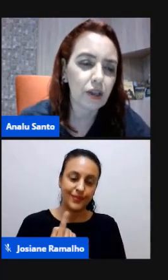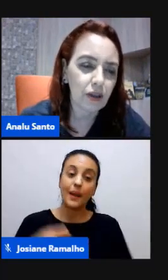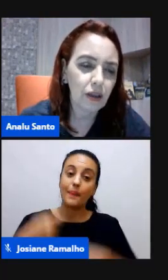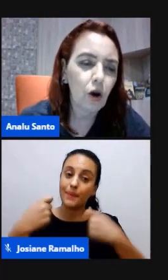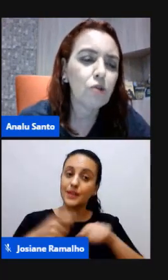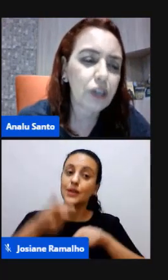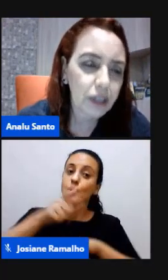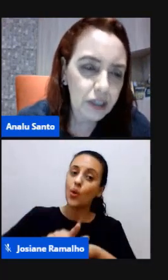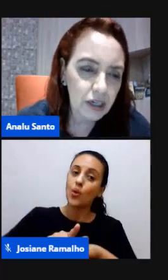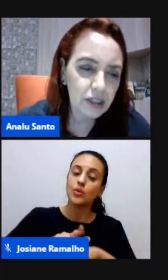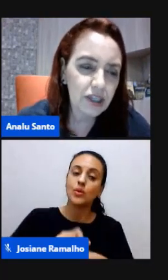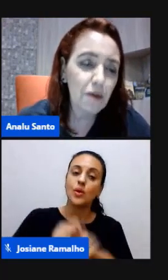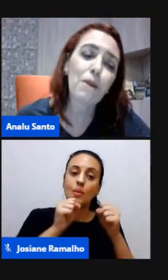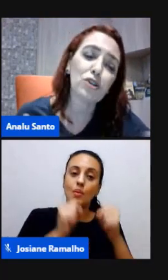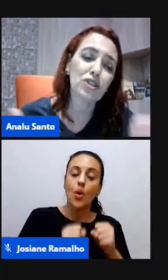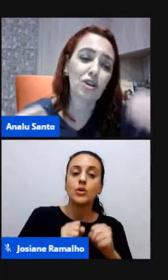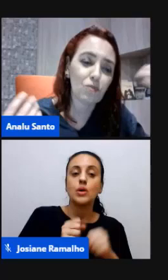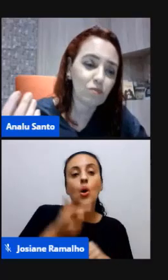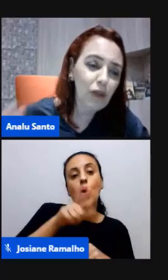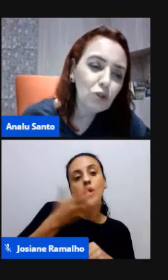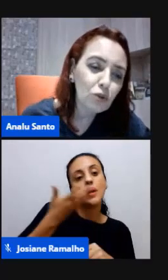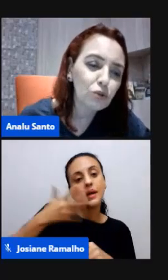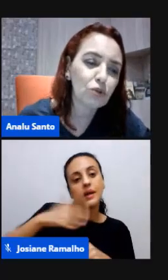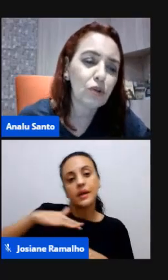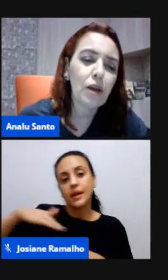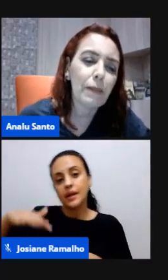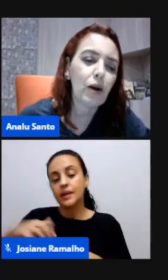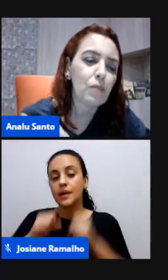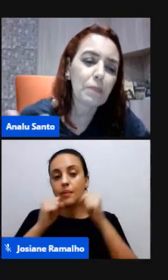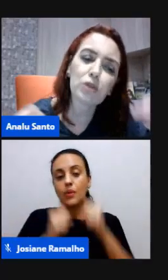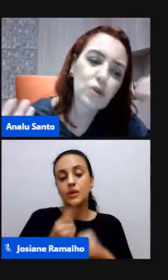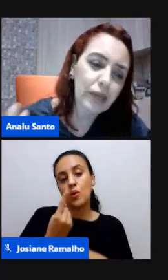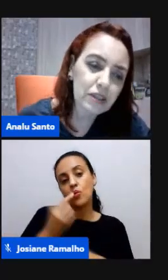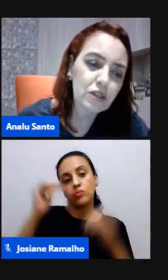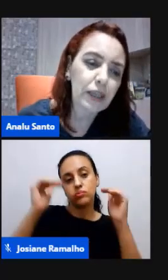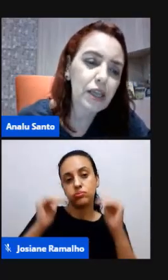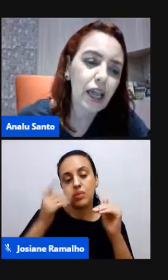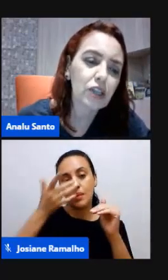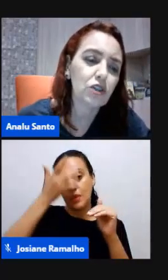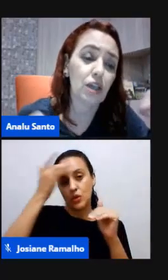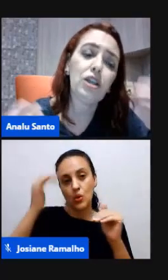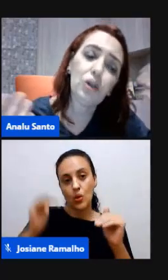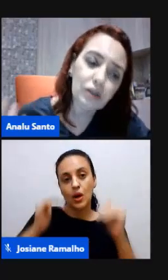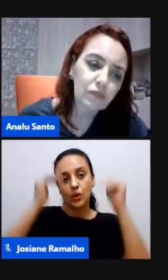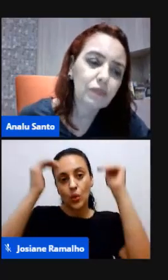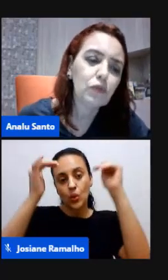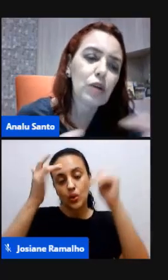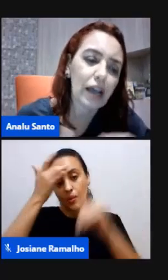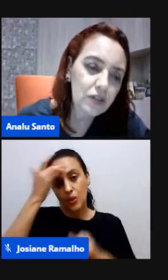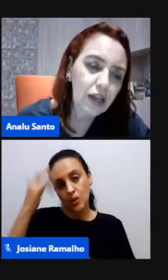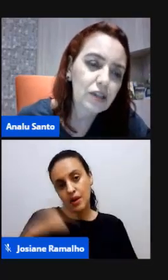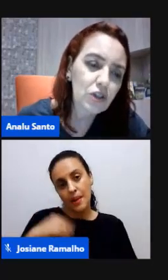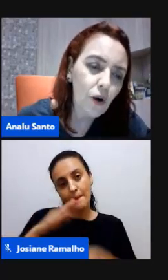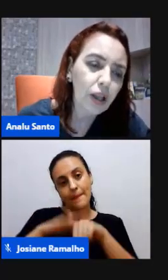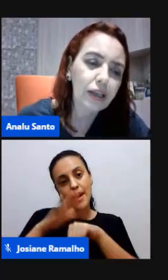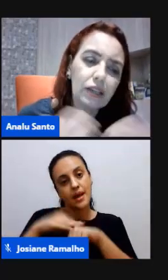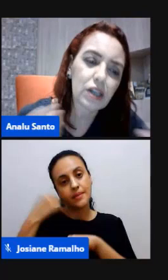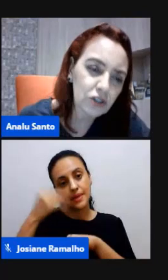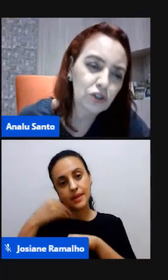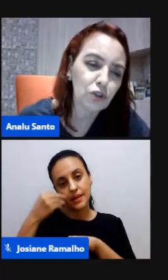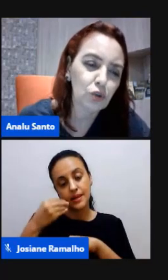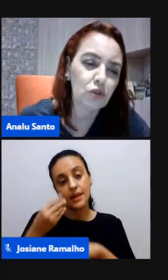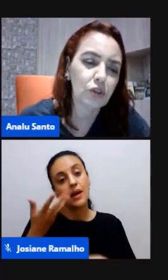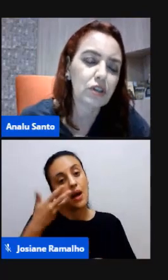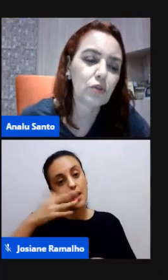pode ser outra criança, pode ser um adulto, uma pessoa mais experiente, e no caso da escola, né,